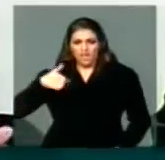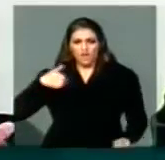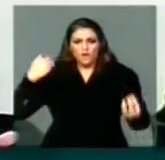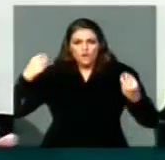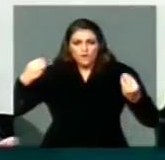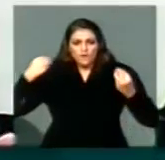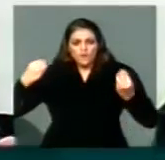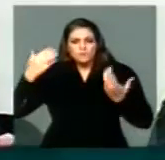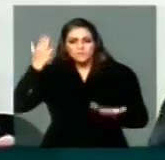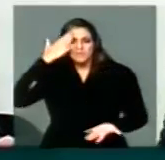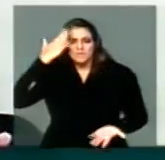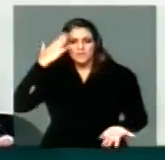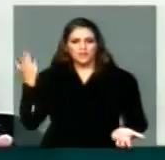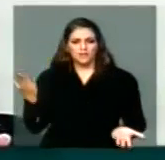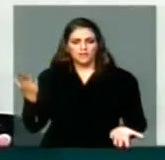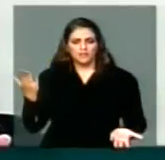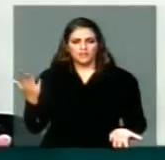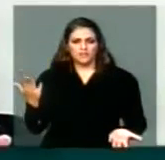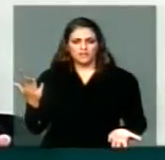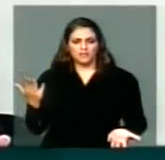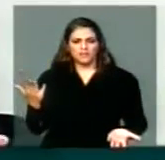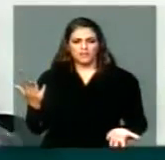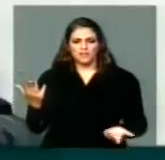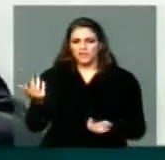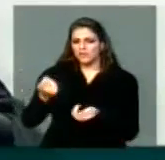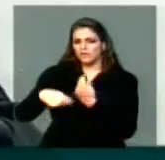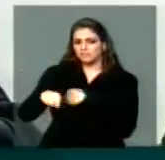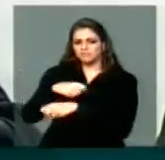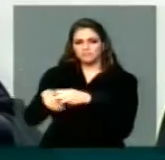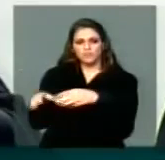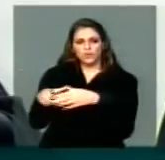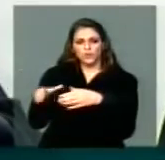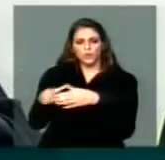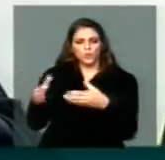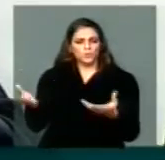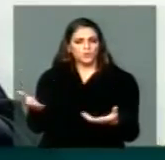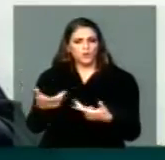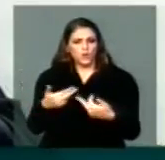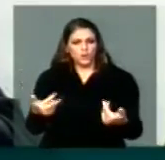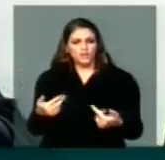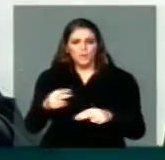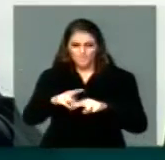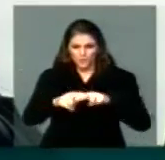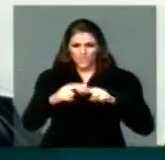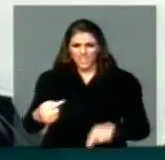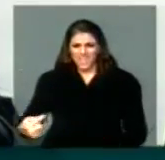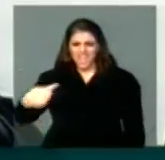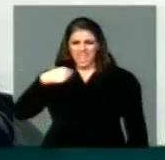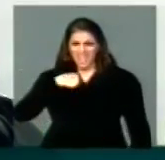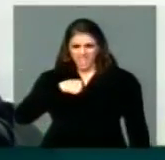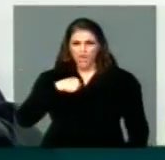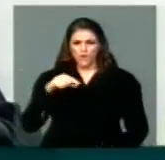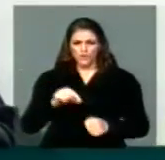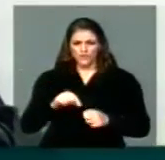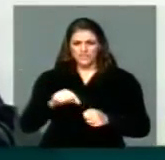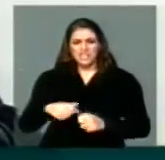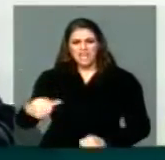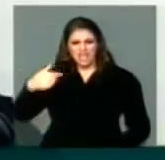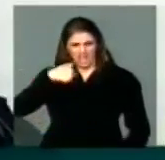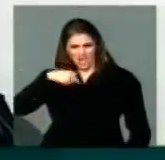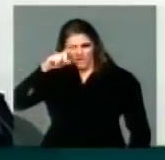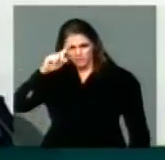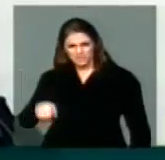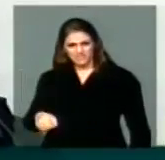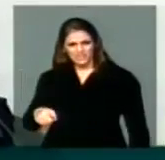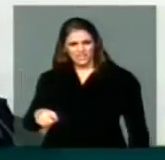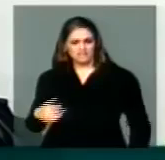afirmar, que as doações feitas ao Comitê Financeiro do PMDB tenham sido feitas porque eu as coloquei lá, e ainda mais fruto